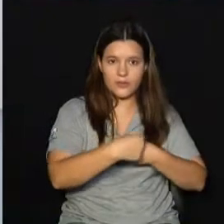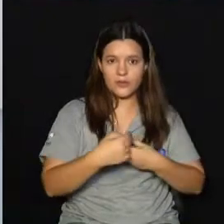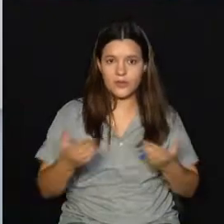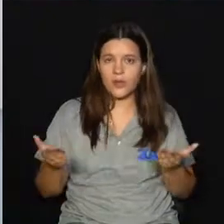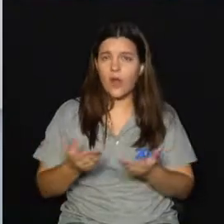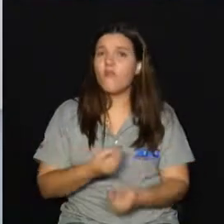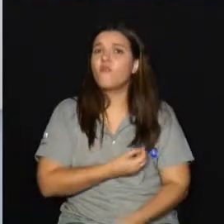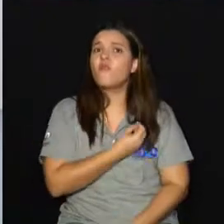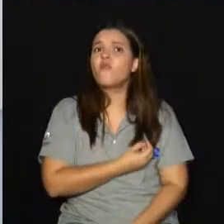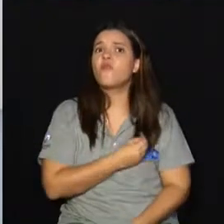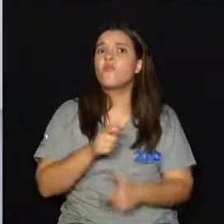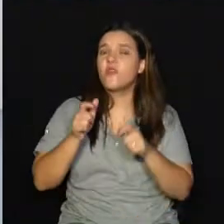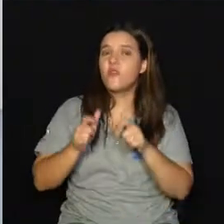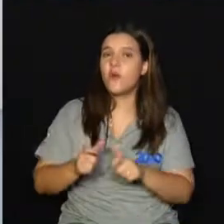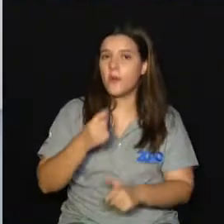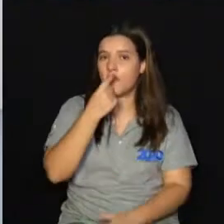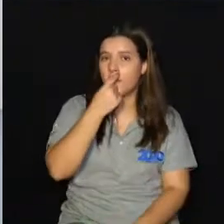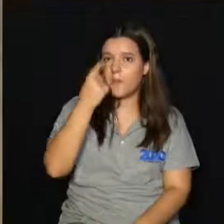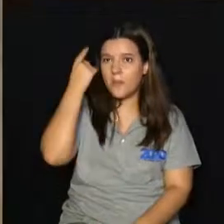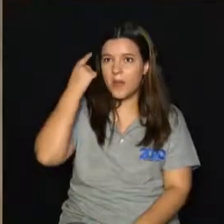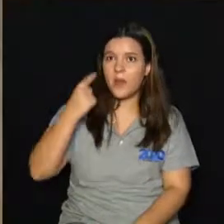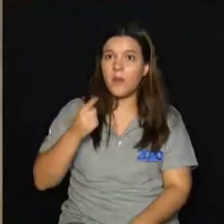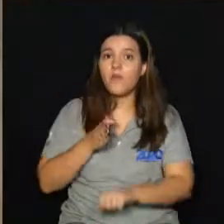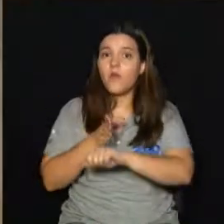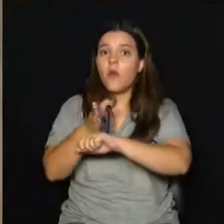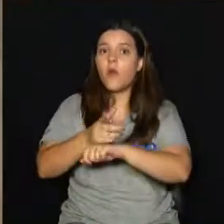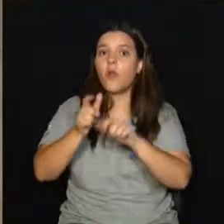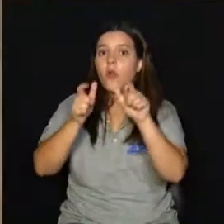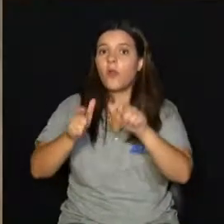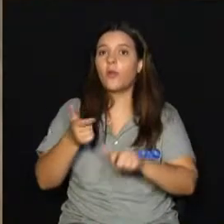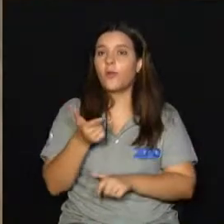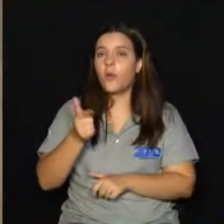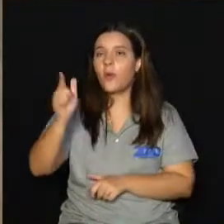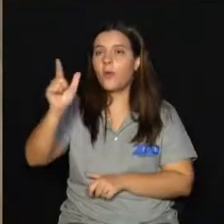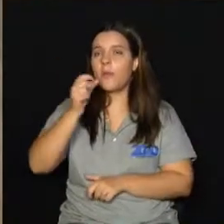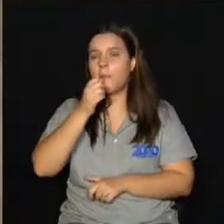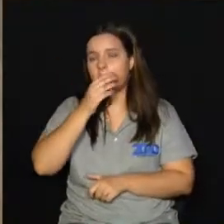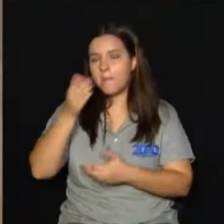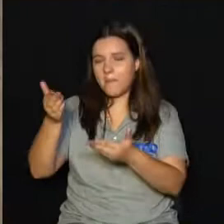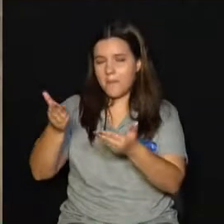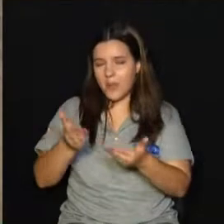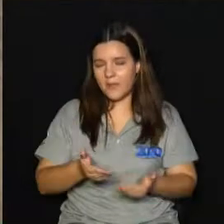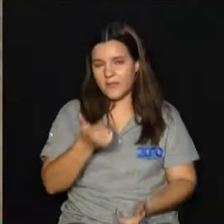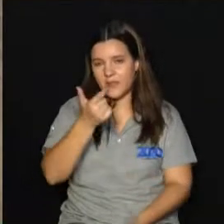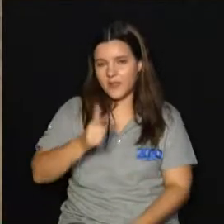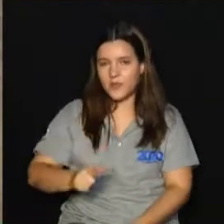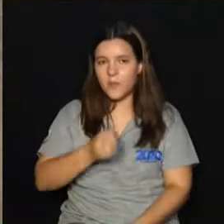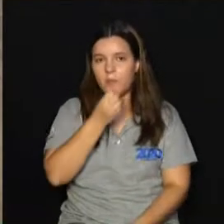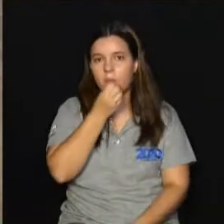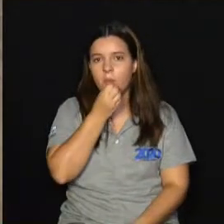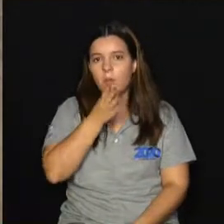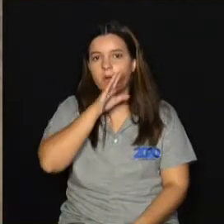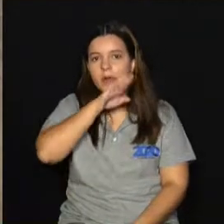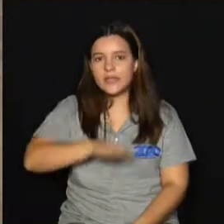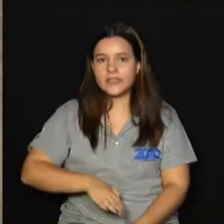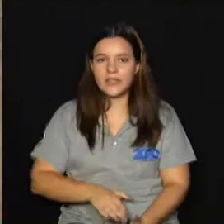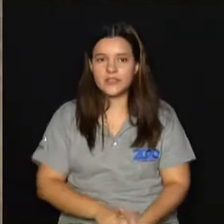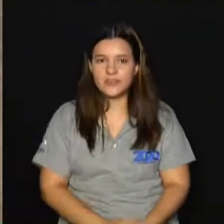onde você está, Amina? Já circulando pela cidade. Seja bem-vinda novamente e boa tarde.